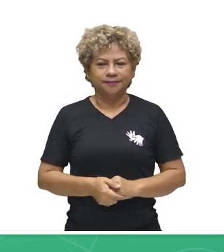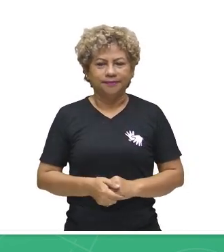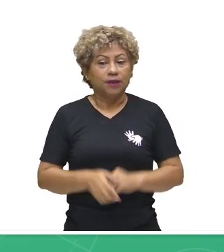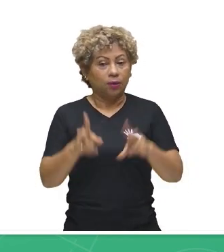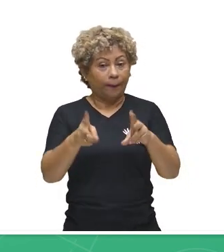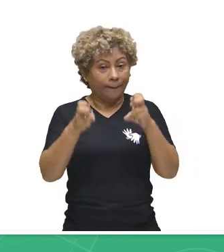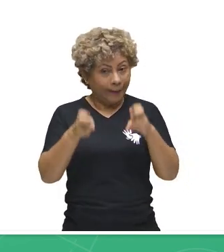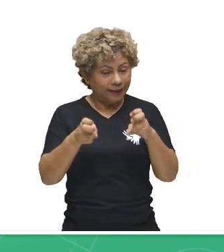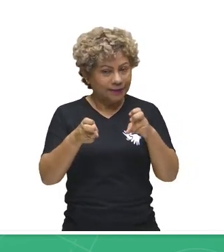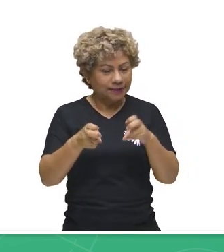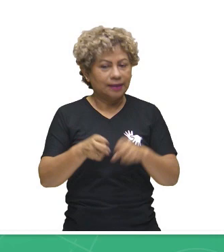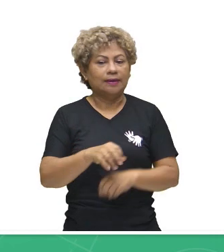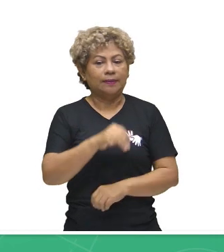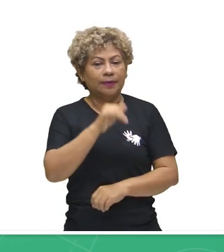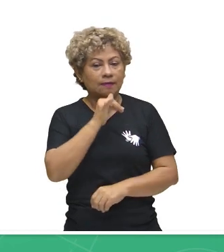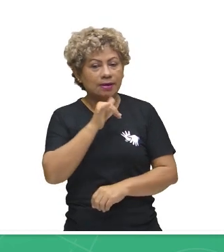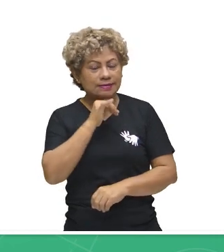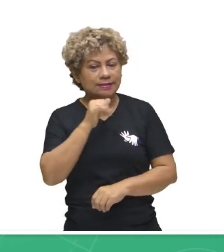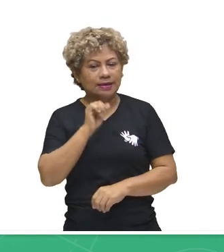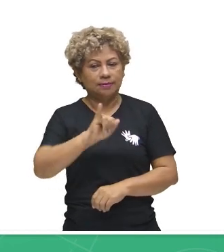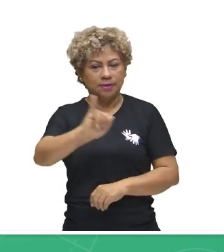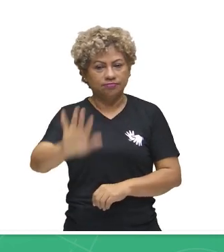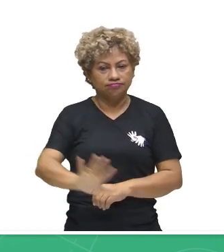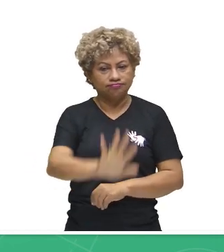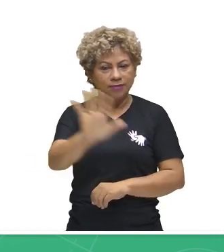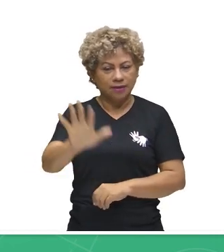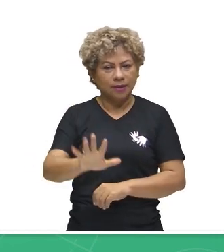vejam, temos aí